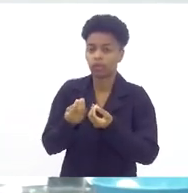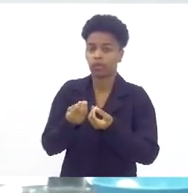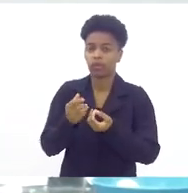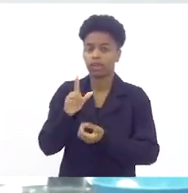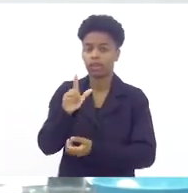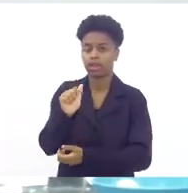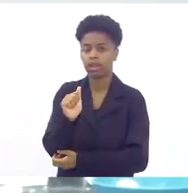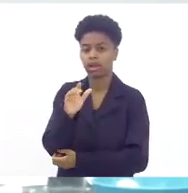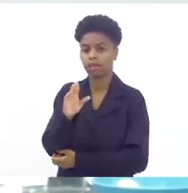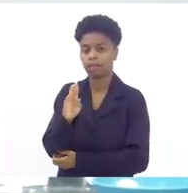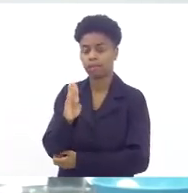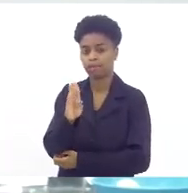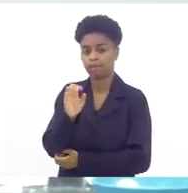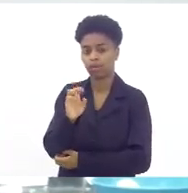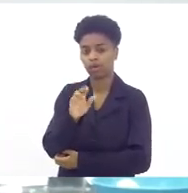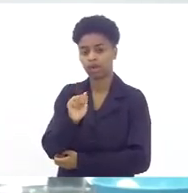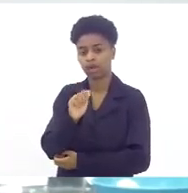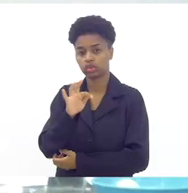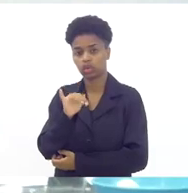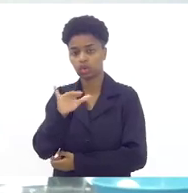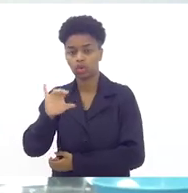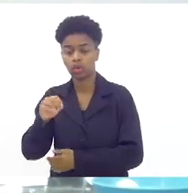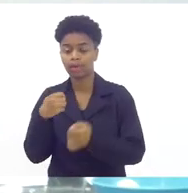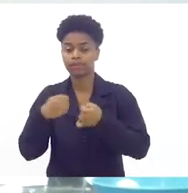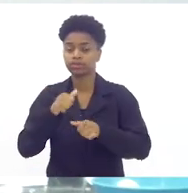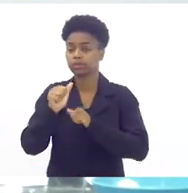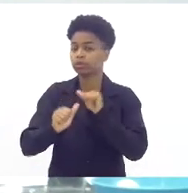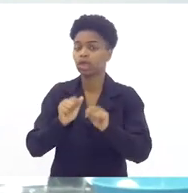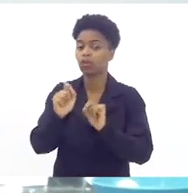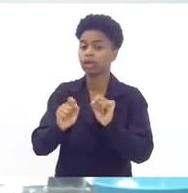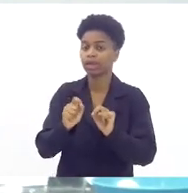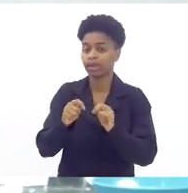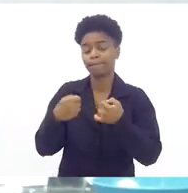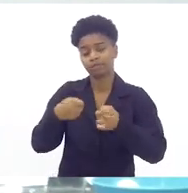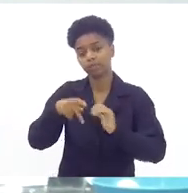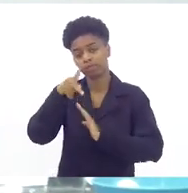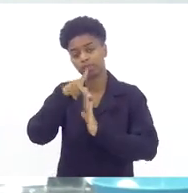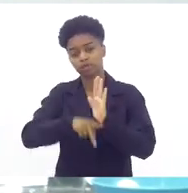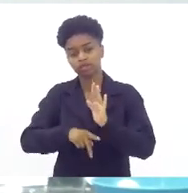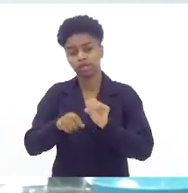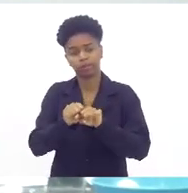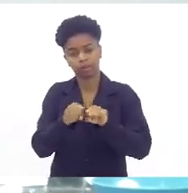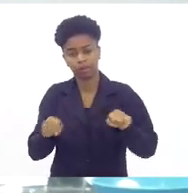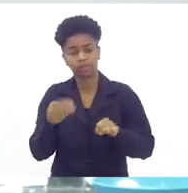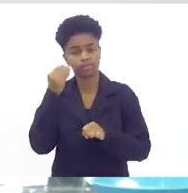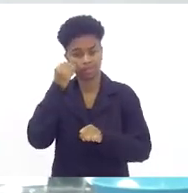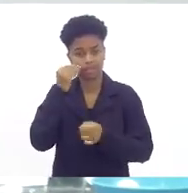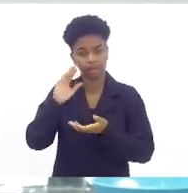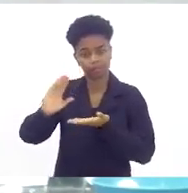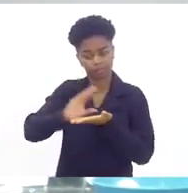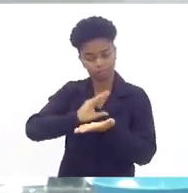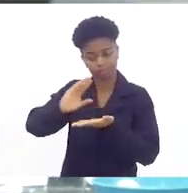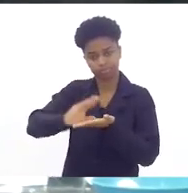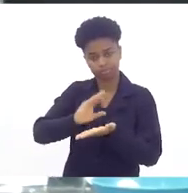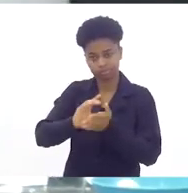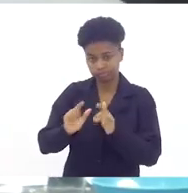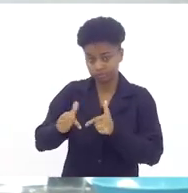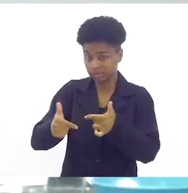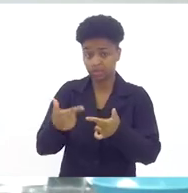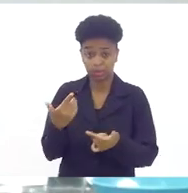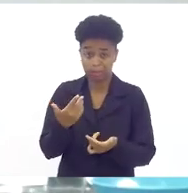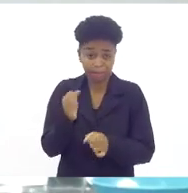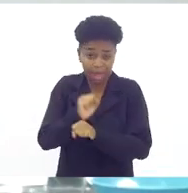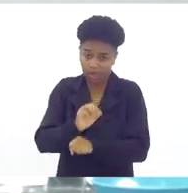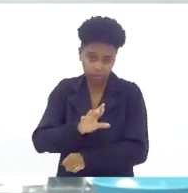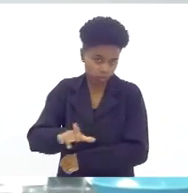precisa alterar para a gente fazer um grande projeto e buscar documentos para fazer isso então isso não tá parado